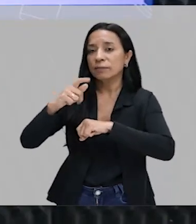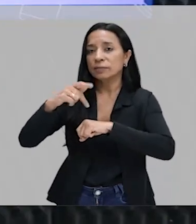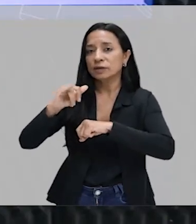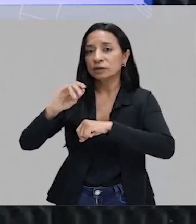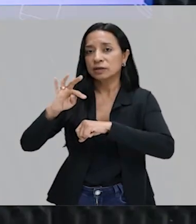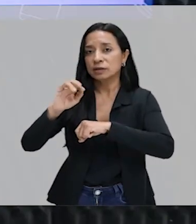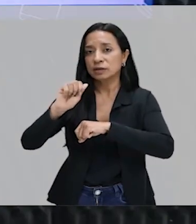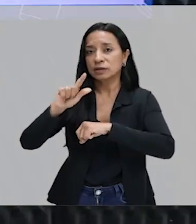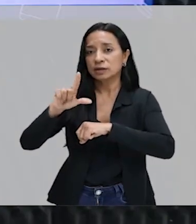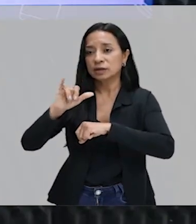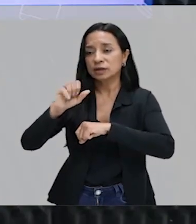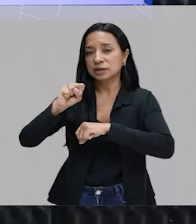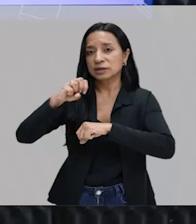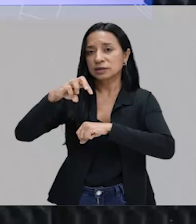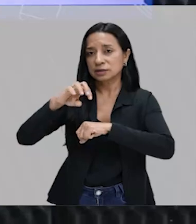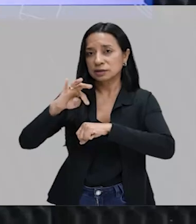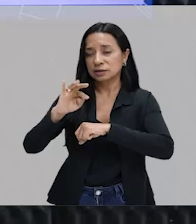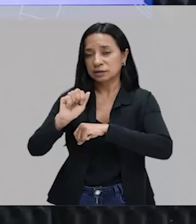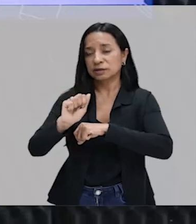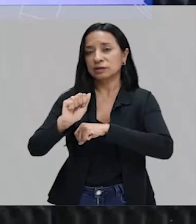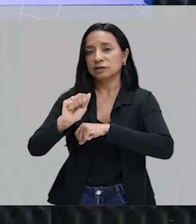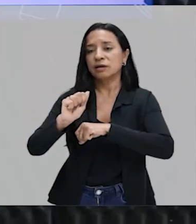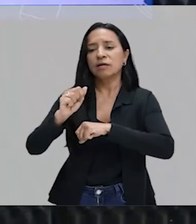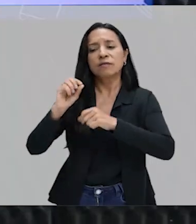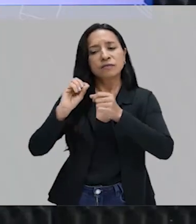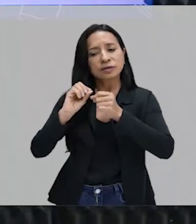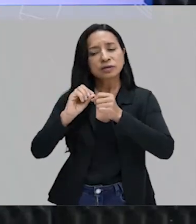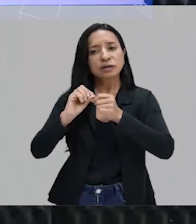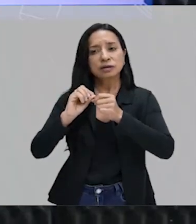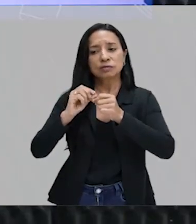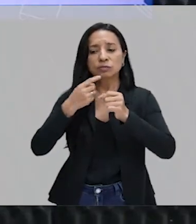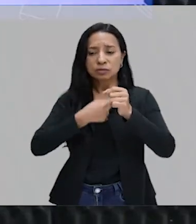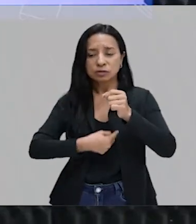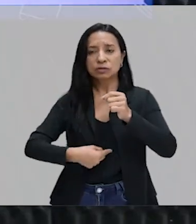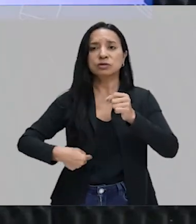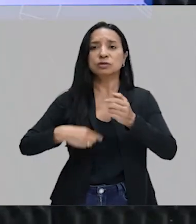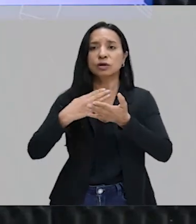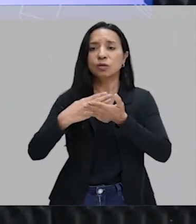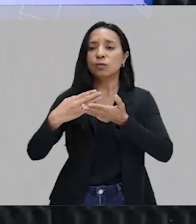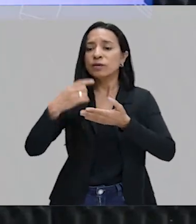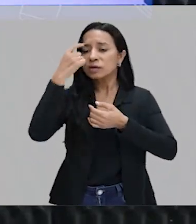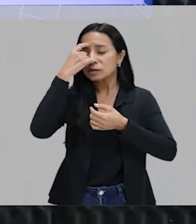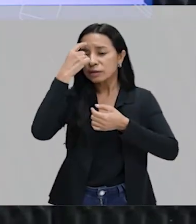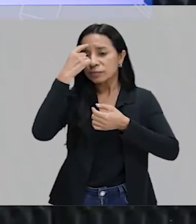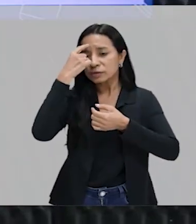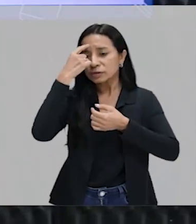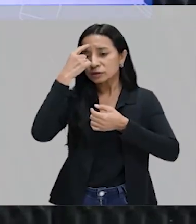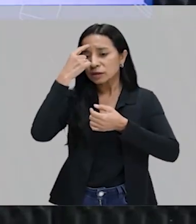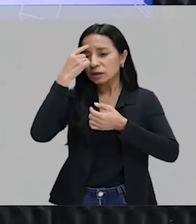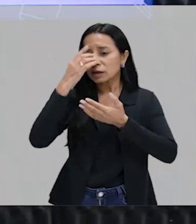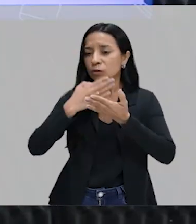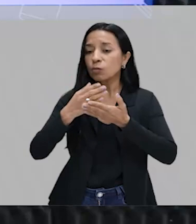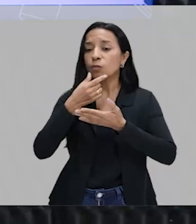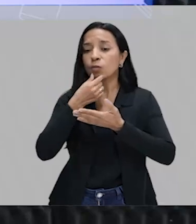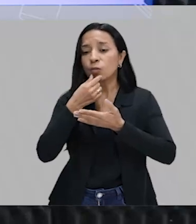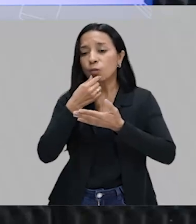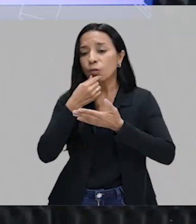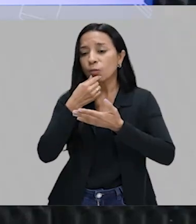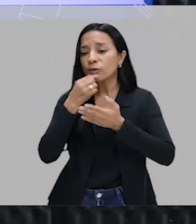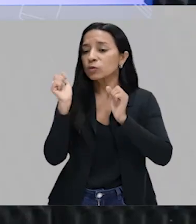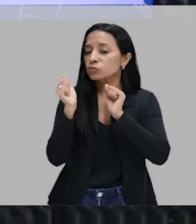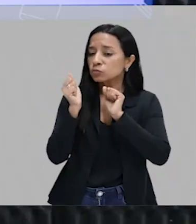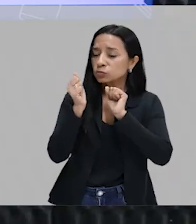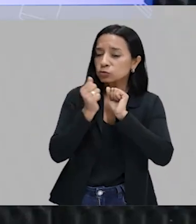eles estão fazendo. A China começa a pensar isso a partir de Deng Xiaoping, desse líder